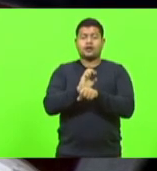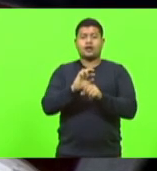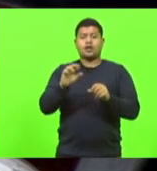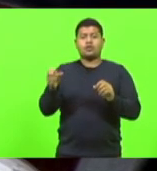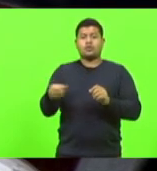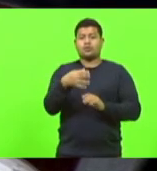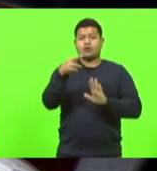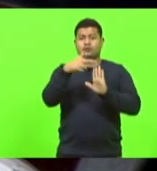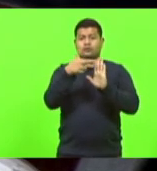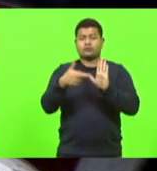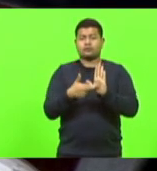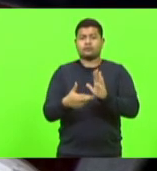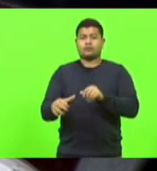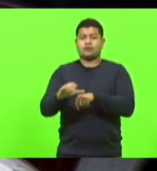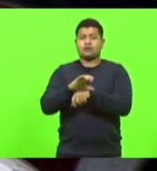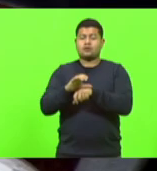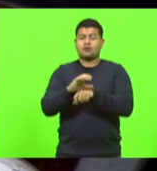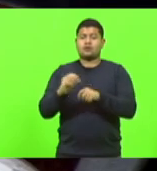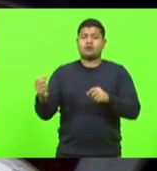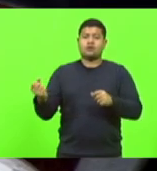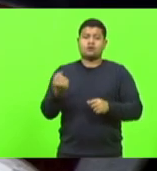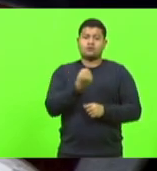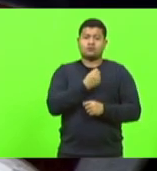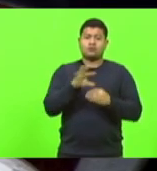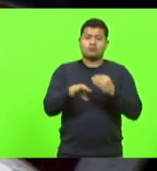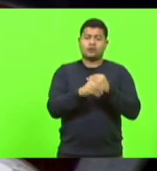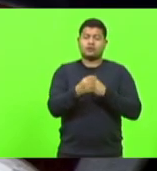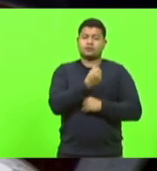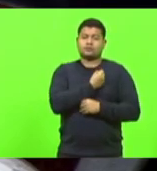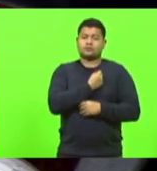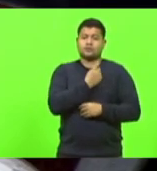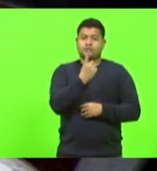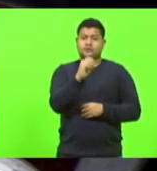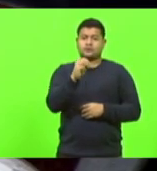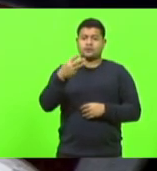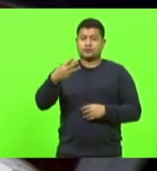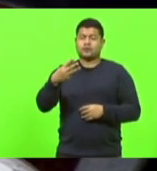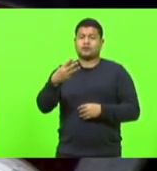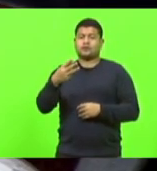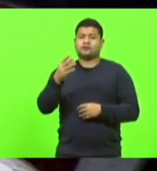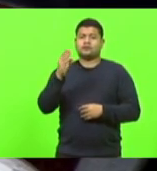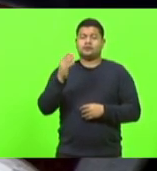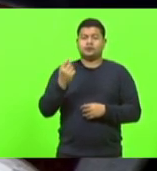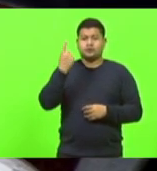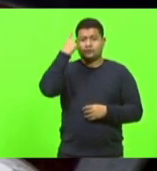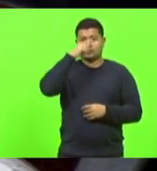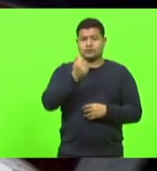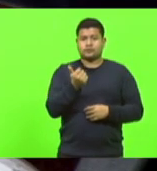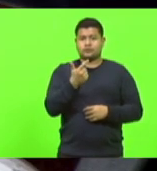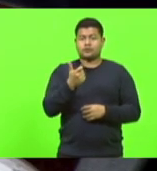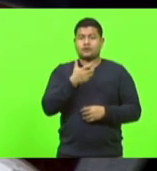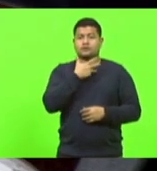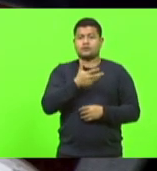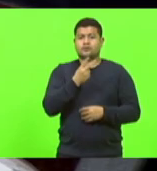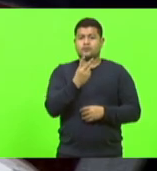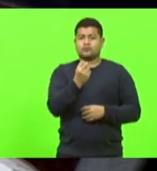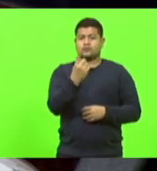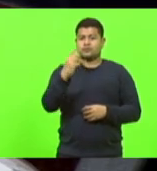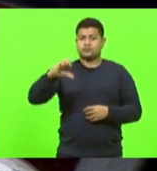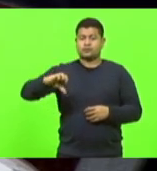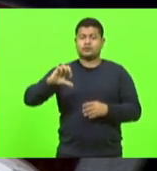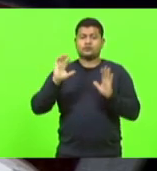trazidas pela Emenda condicional nº 103 de 12 a 2019 já